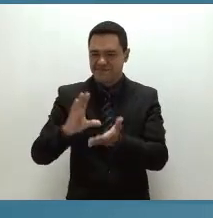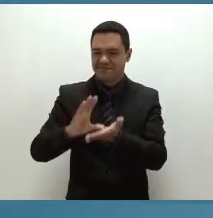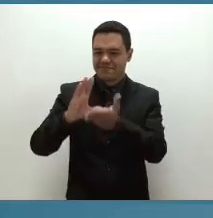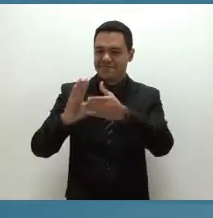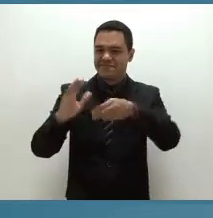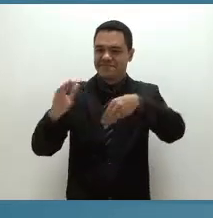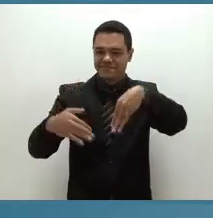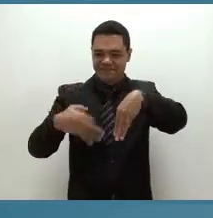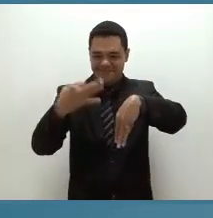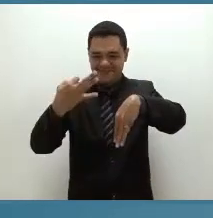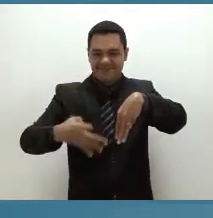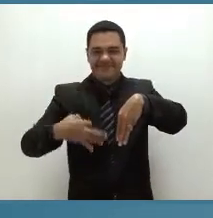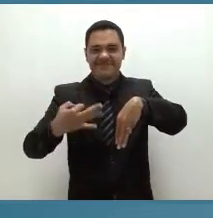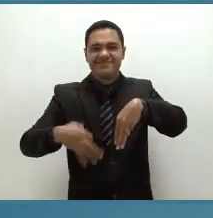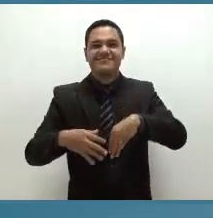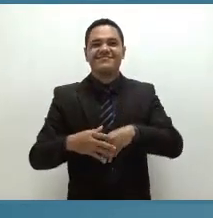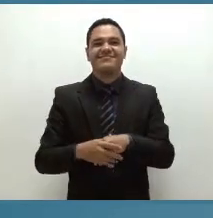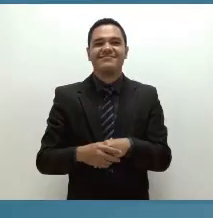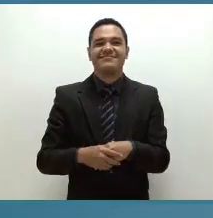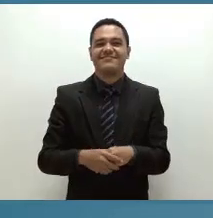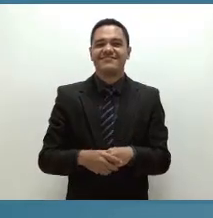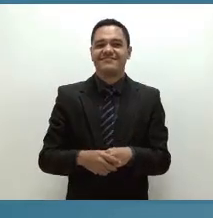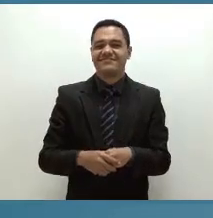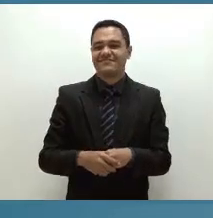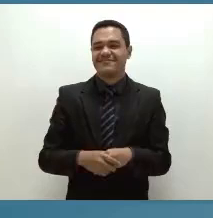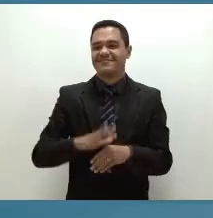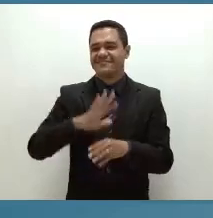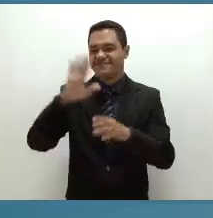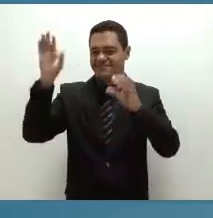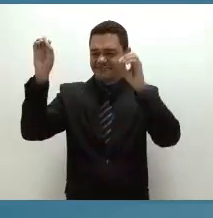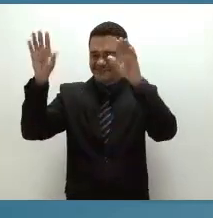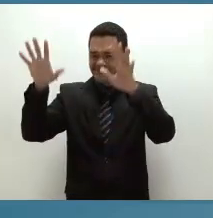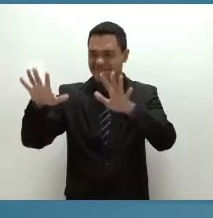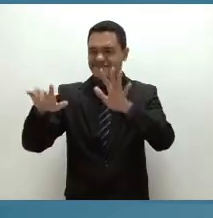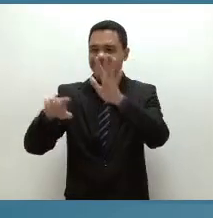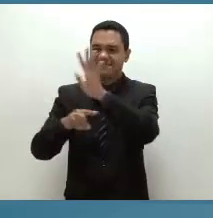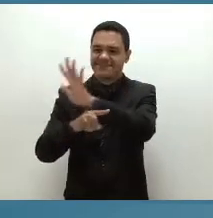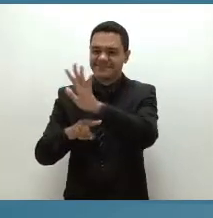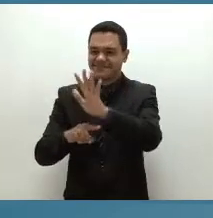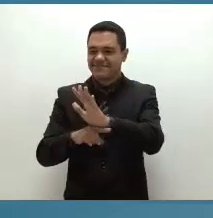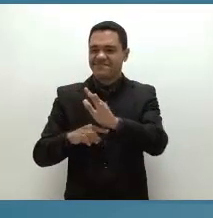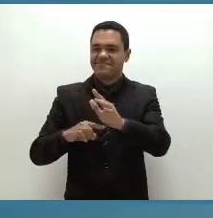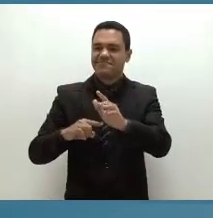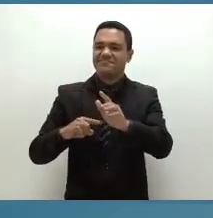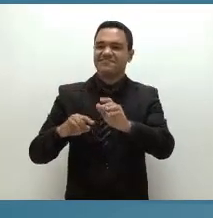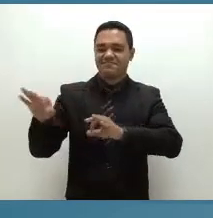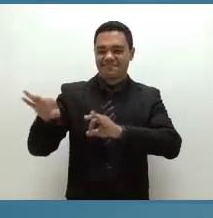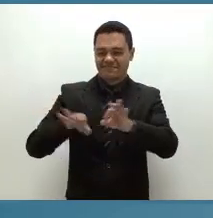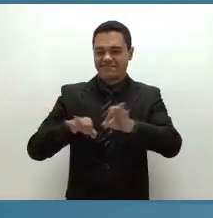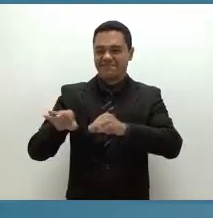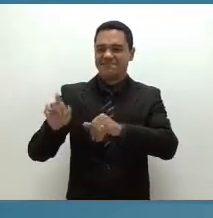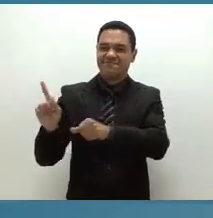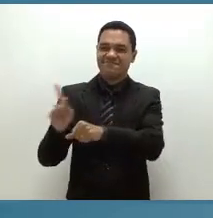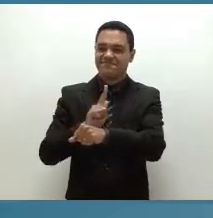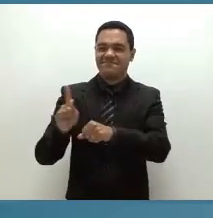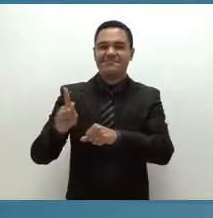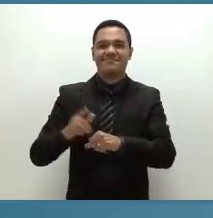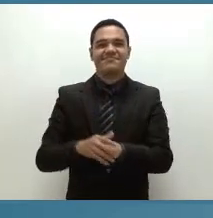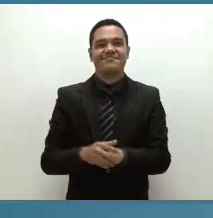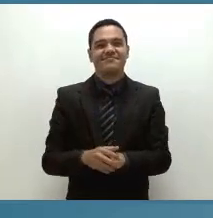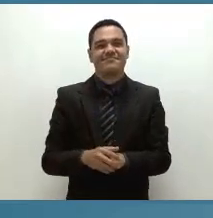abençoada e profícua gestão. E quero lembrar a desembargadora Nazaré Gouveia e ao desembargador